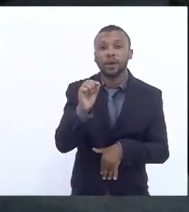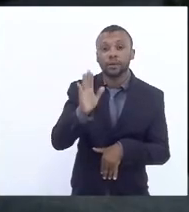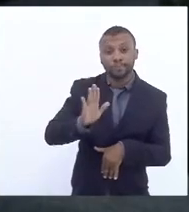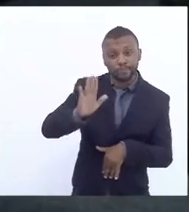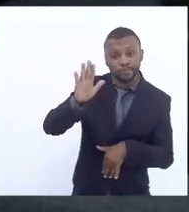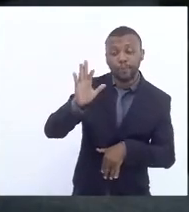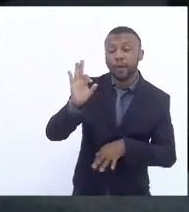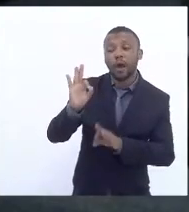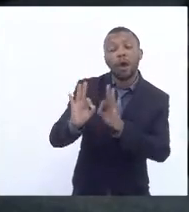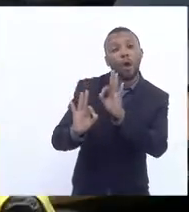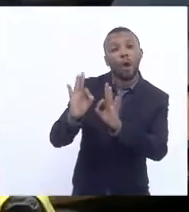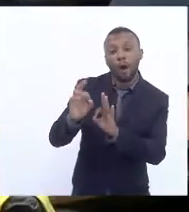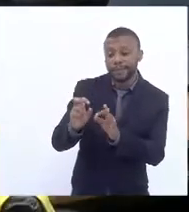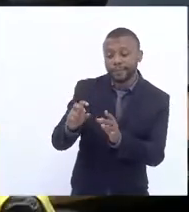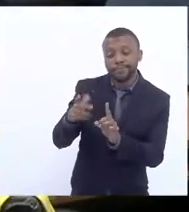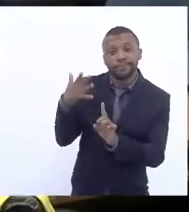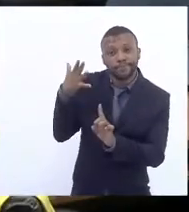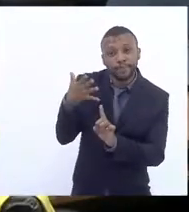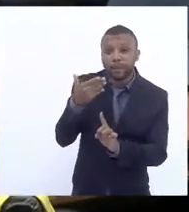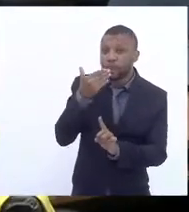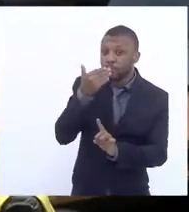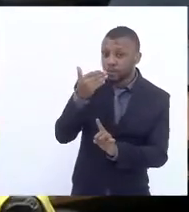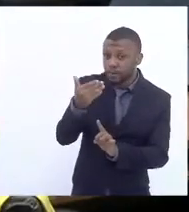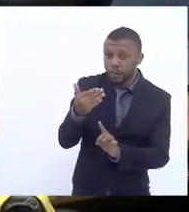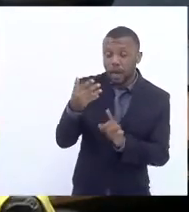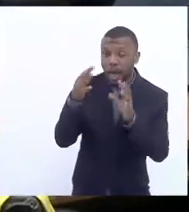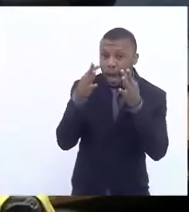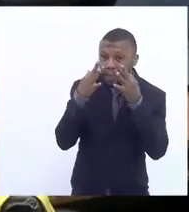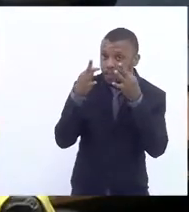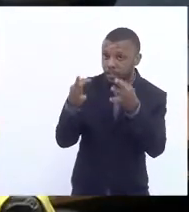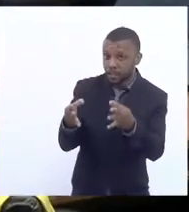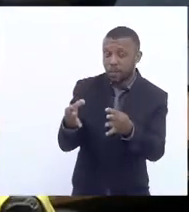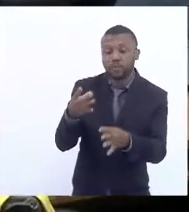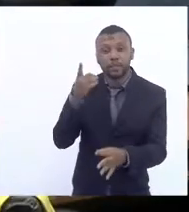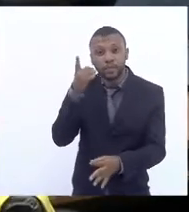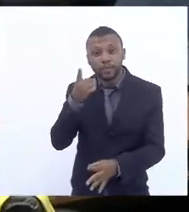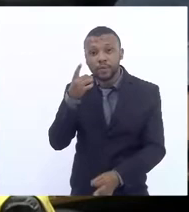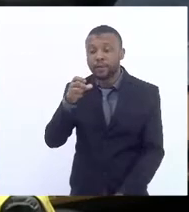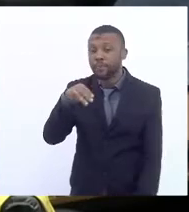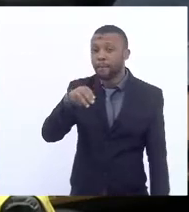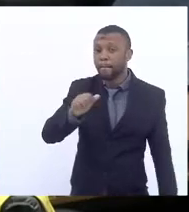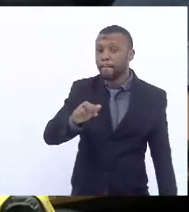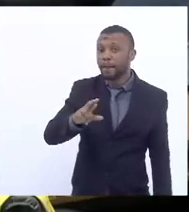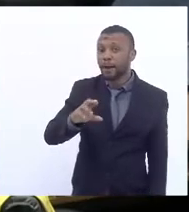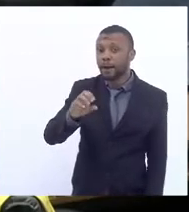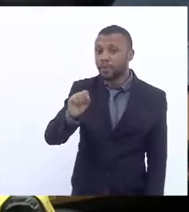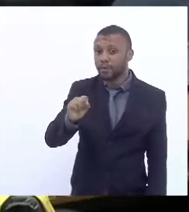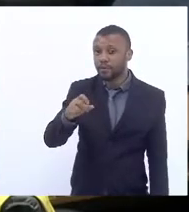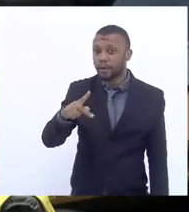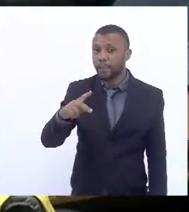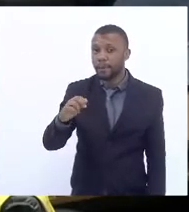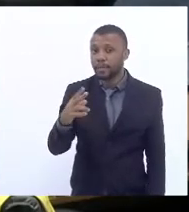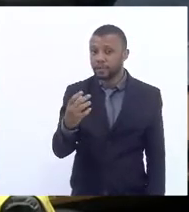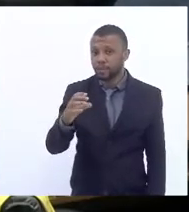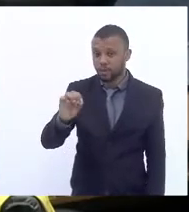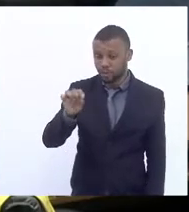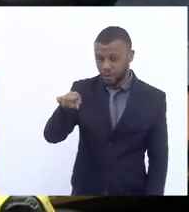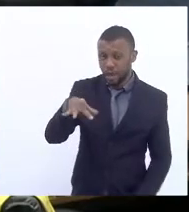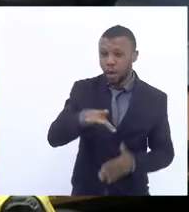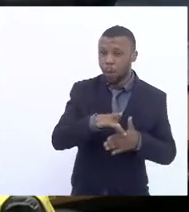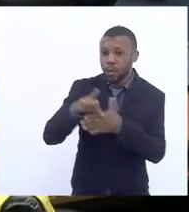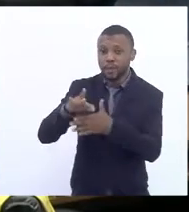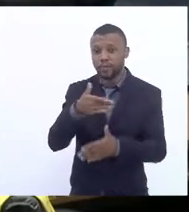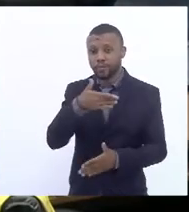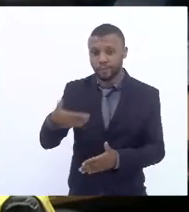e pedir a atenção do deputado Márcio Pacheco, líder do governo. Obrigado. Obrigado, deputada Marta Rocha.